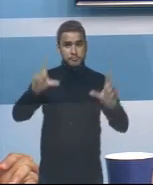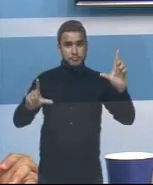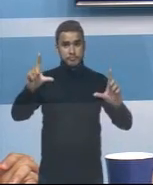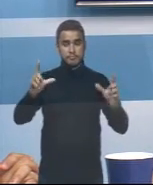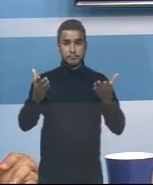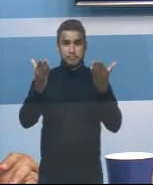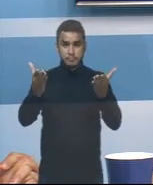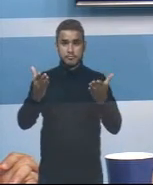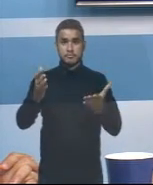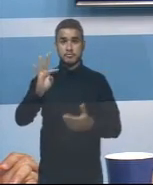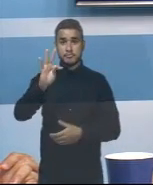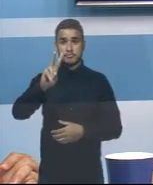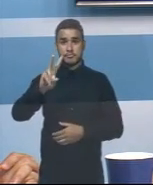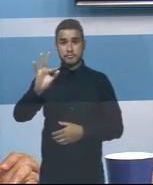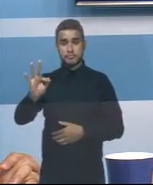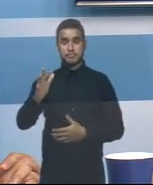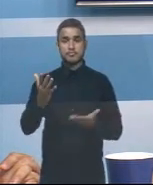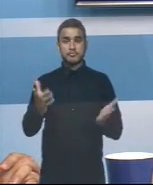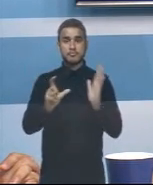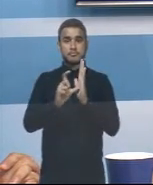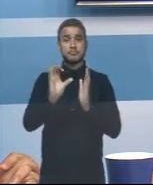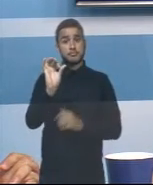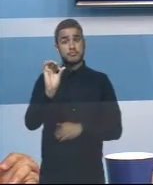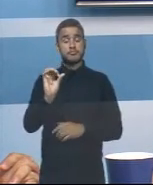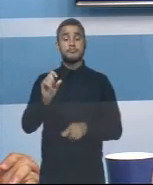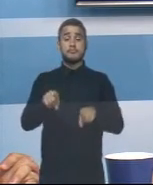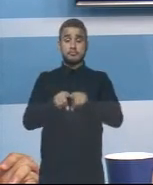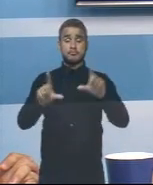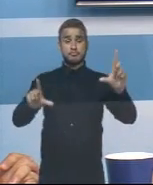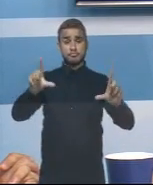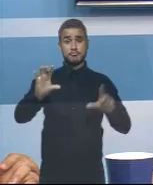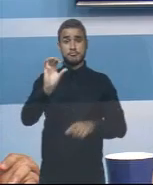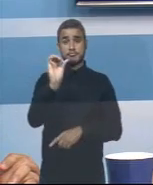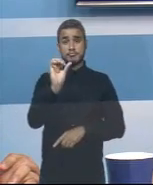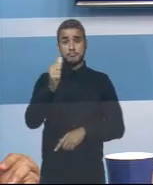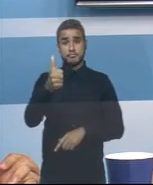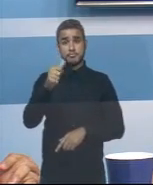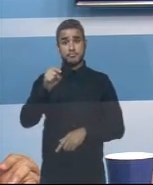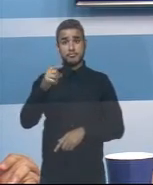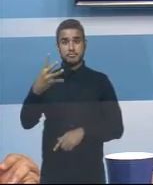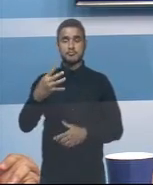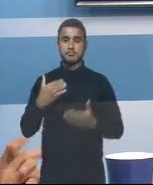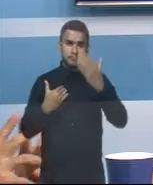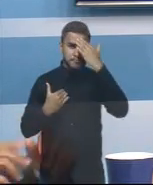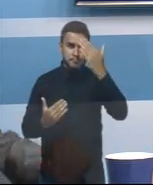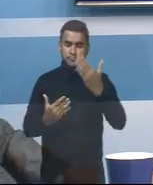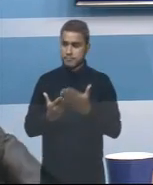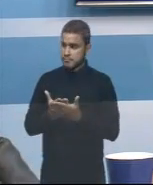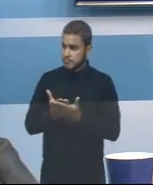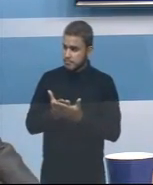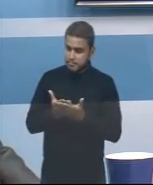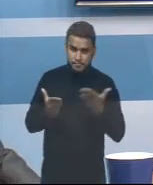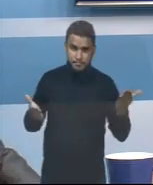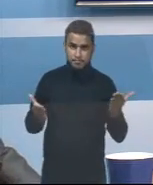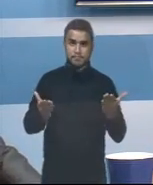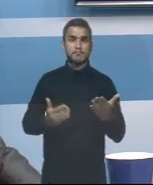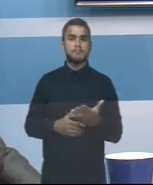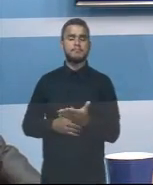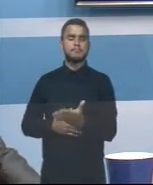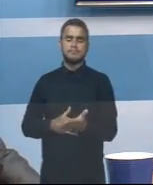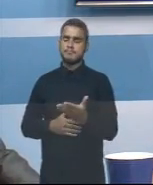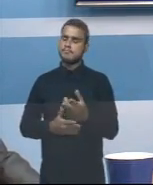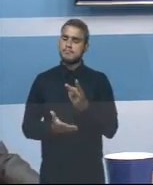programa Observatório pela TV Fortaleza, canal 6 da Multiplay, 61.4 digital. Agradecendo a nossa